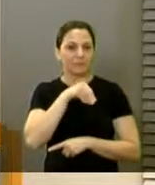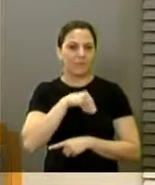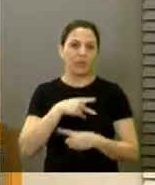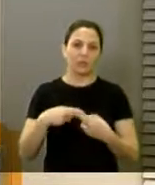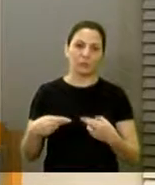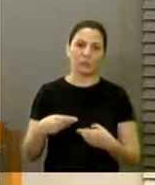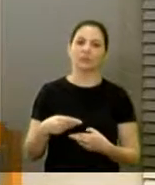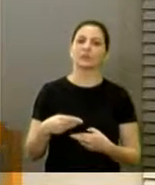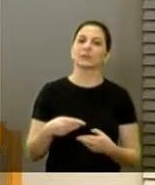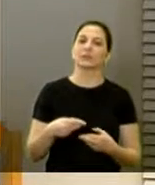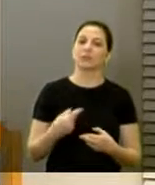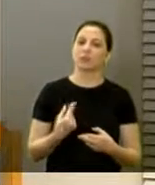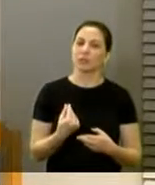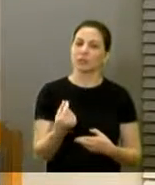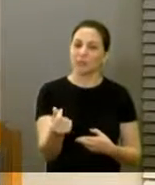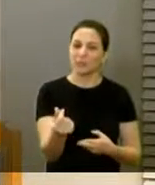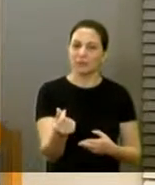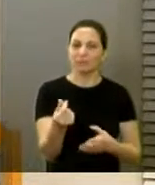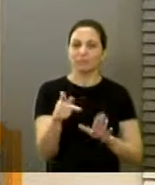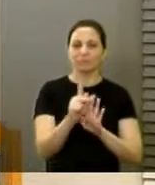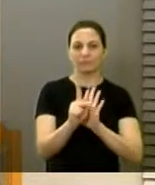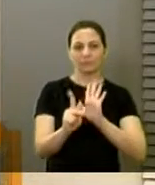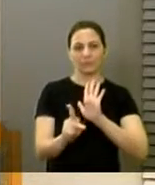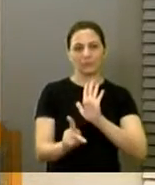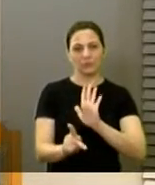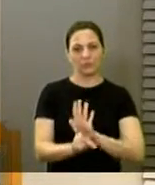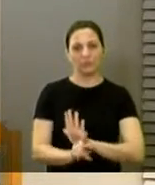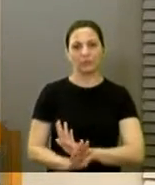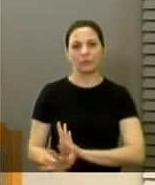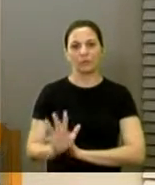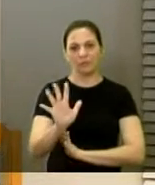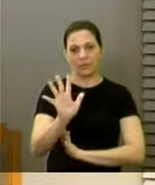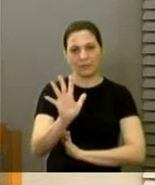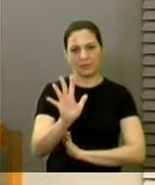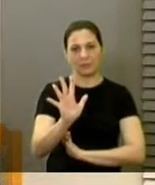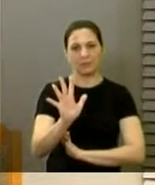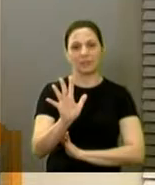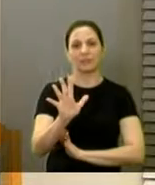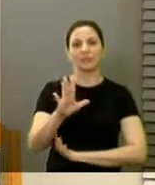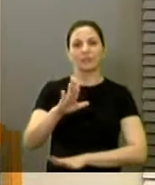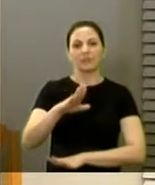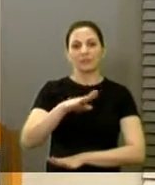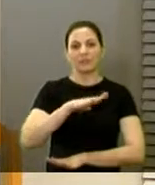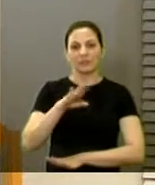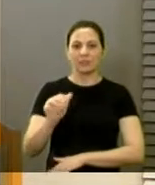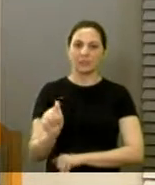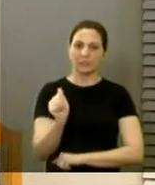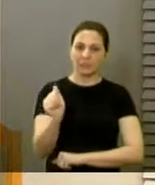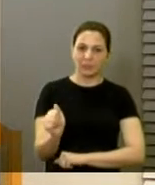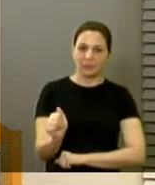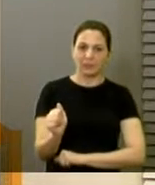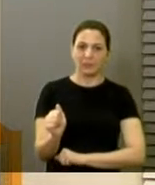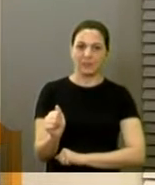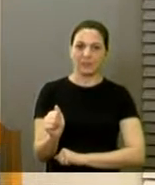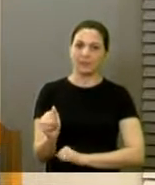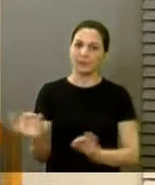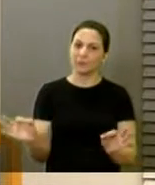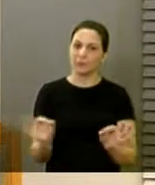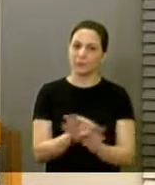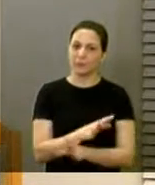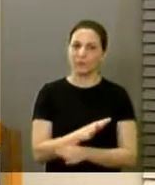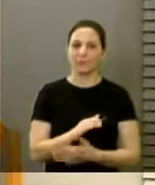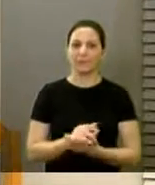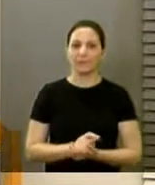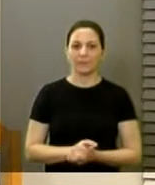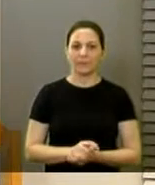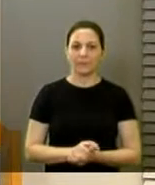quanto e esse projeto vai custar para a cidade de araraquara e por fim também